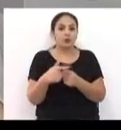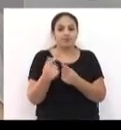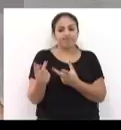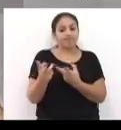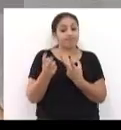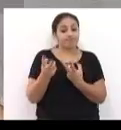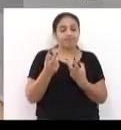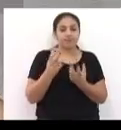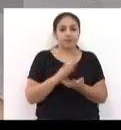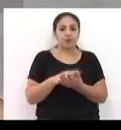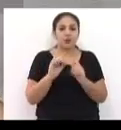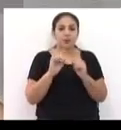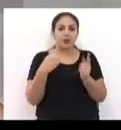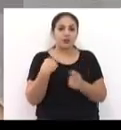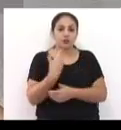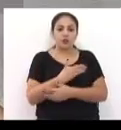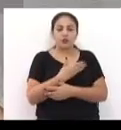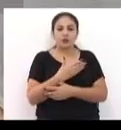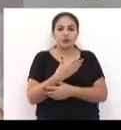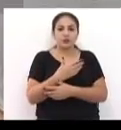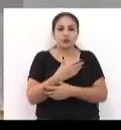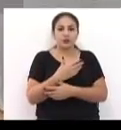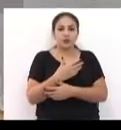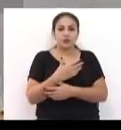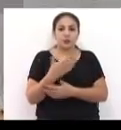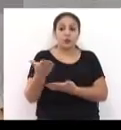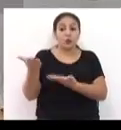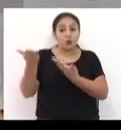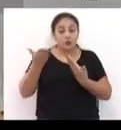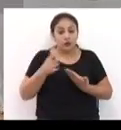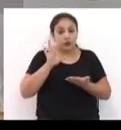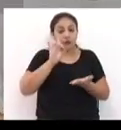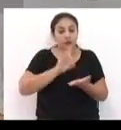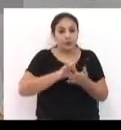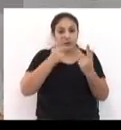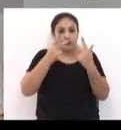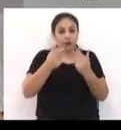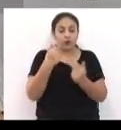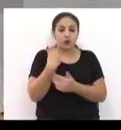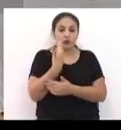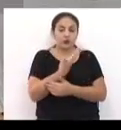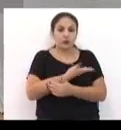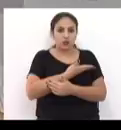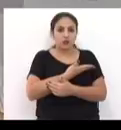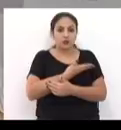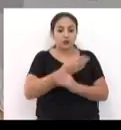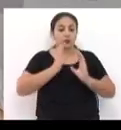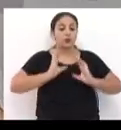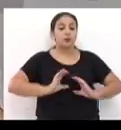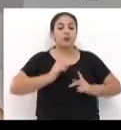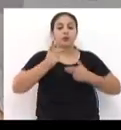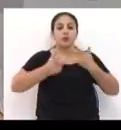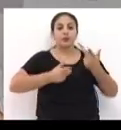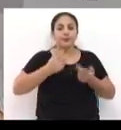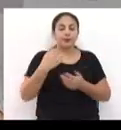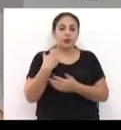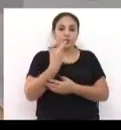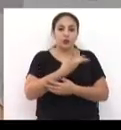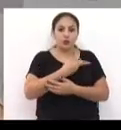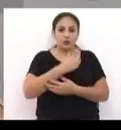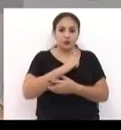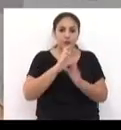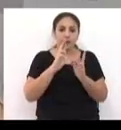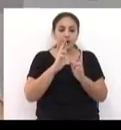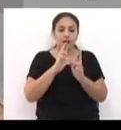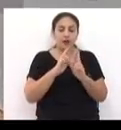passou desapercebido, mas nós não fomos consultados oficialmente qual seria a nossa posição. Apesar de que nós tivemos